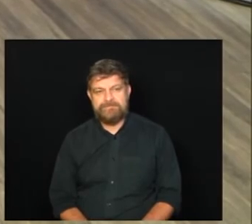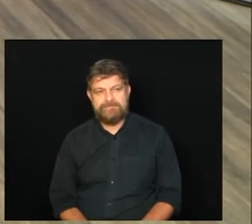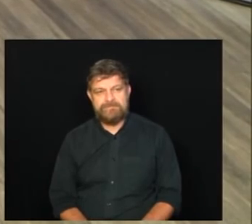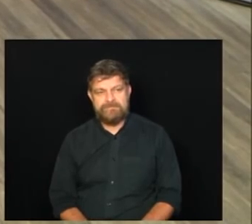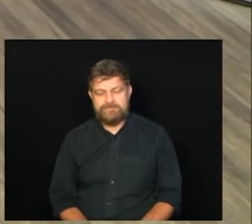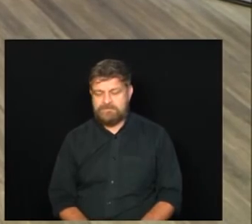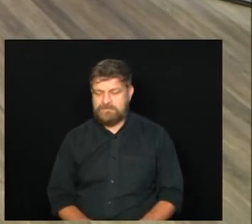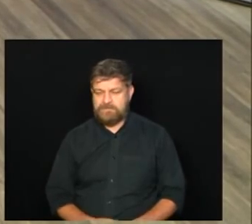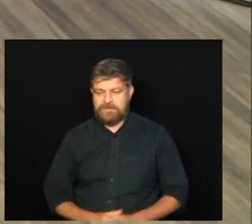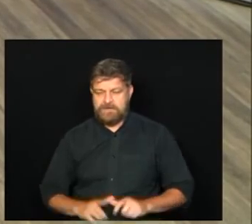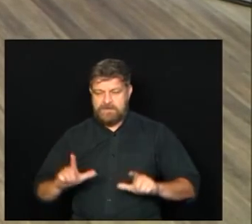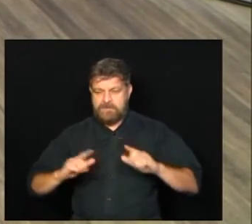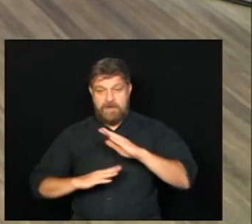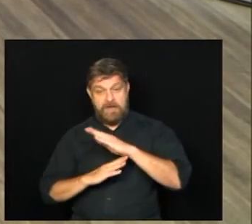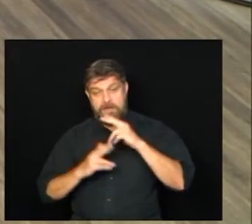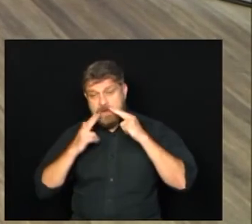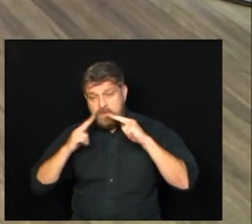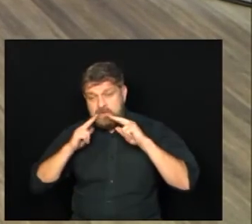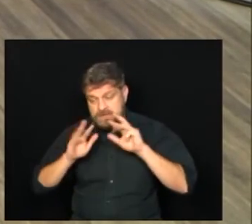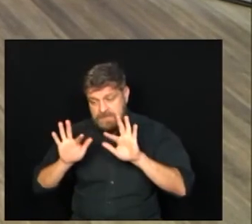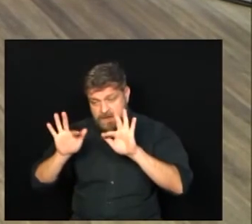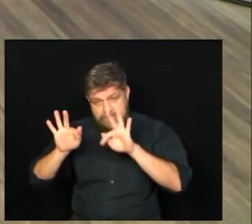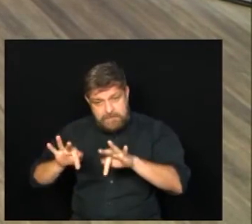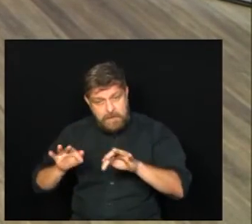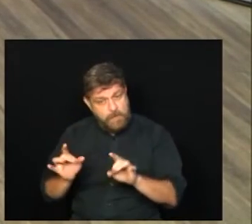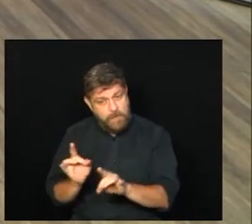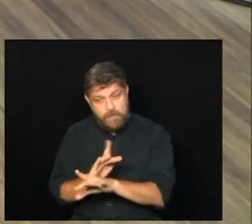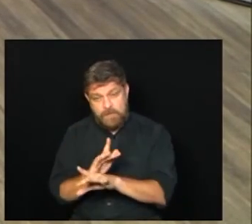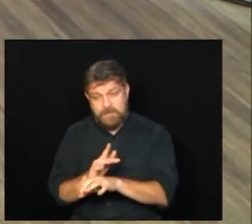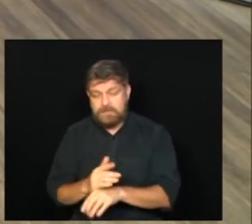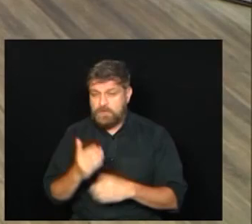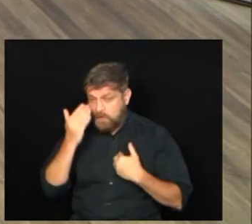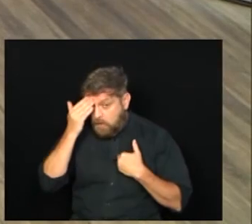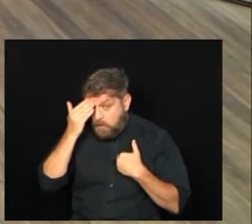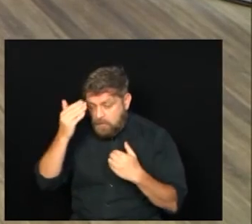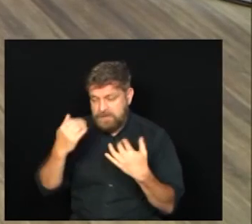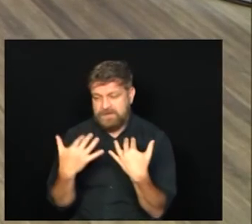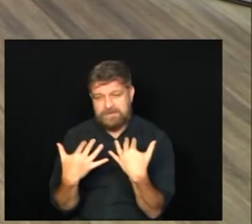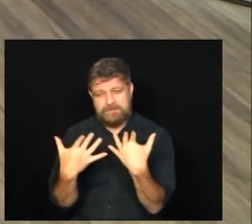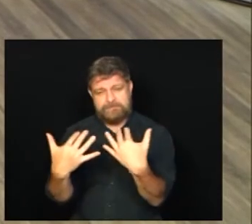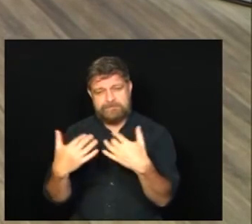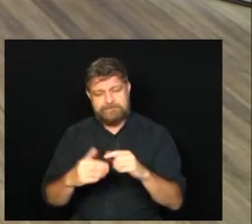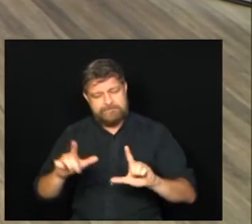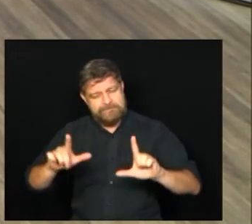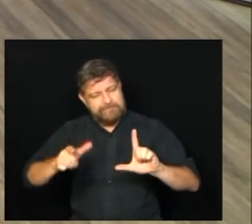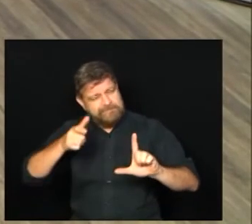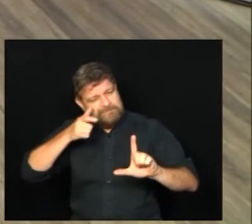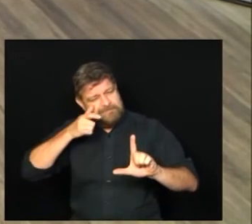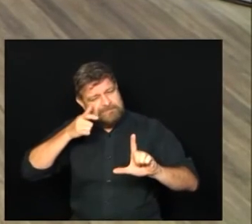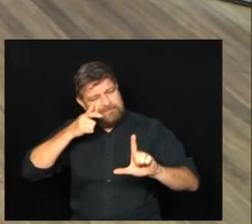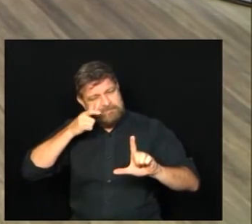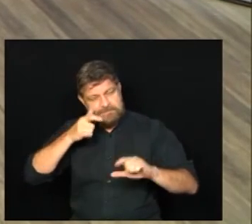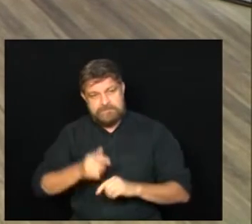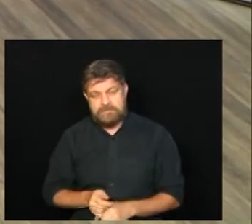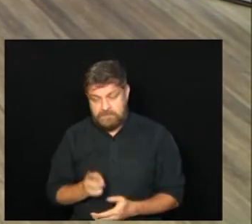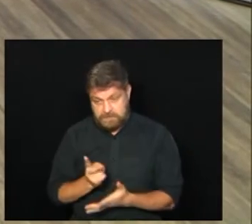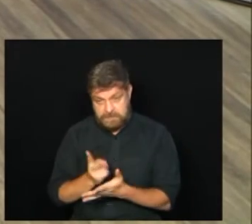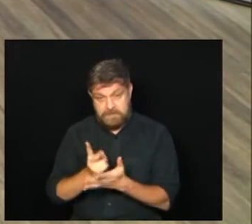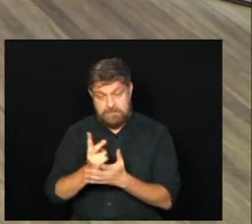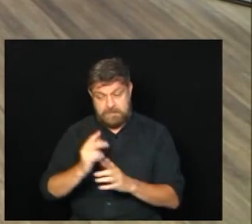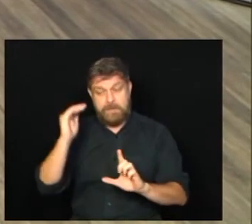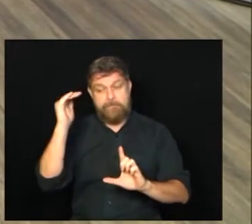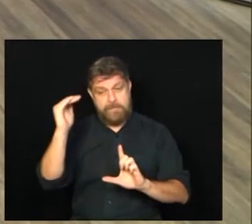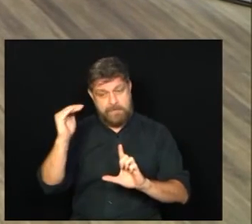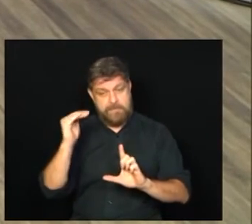E o Câmara Notícia fica por aqui. Muito obrigado pela sua companhia, pela sua audiência. Continue aqui na